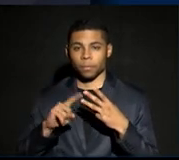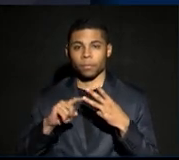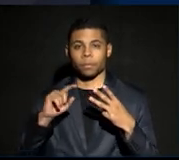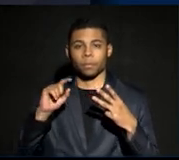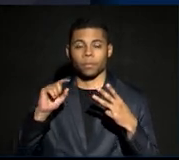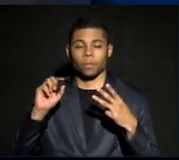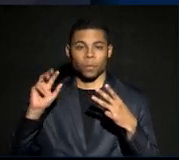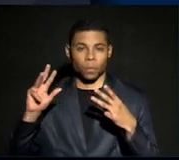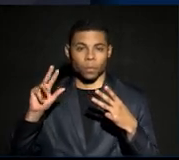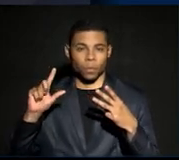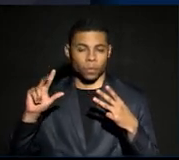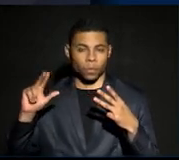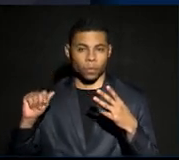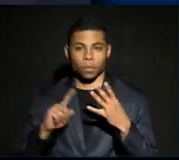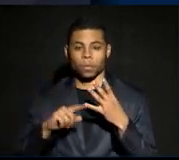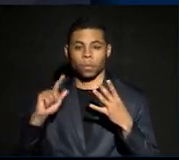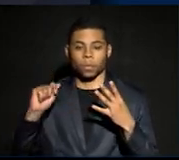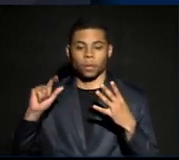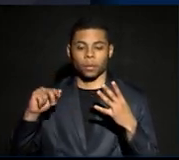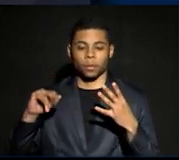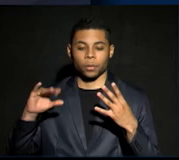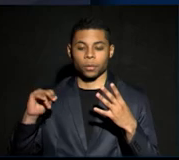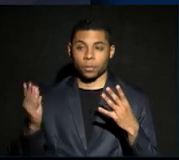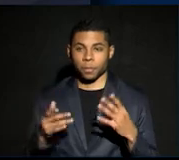Garotinho. Hoje é bem melhor.